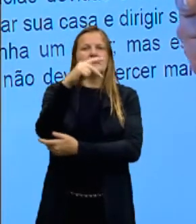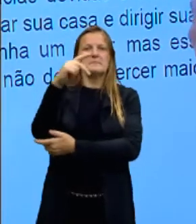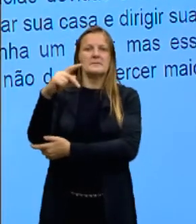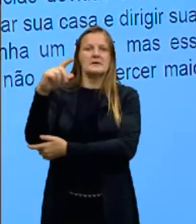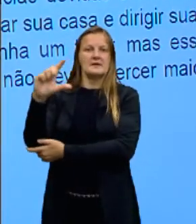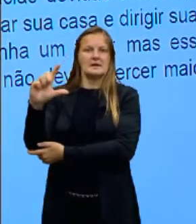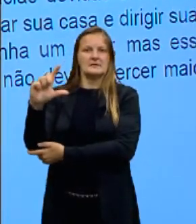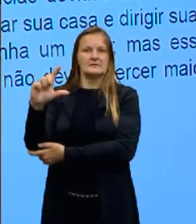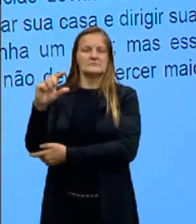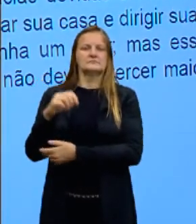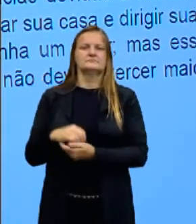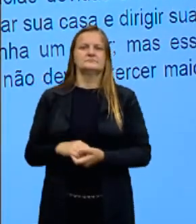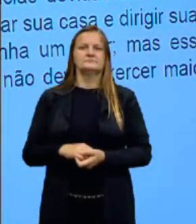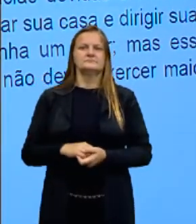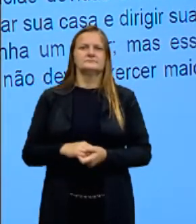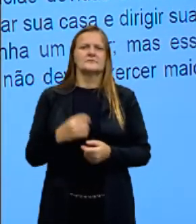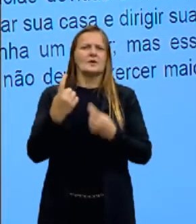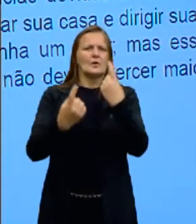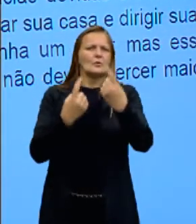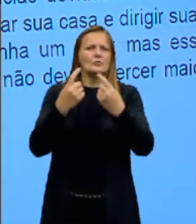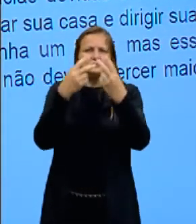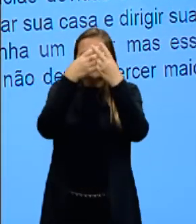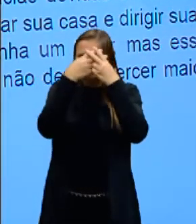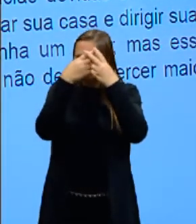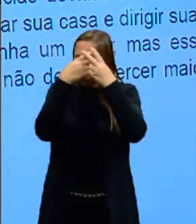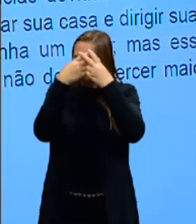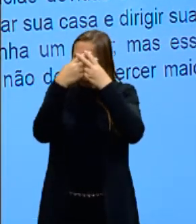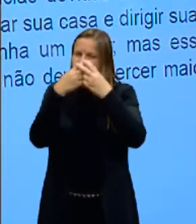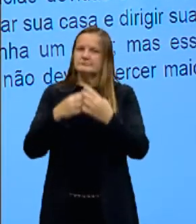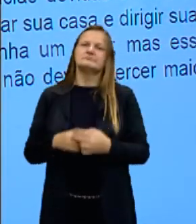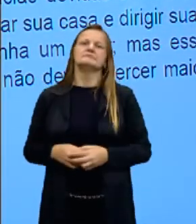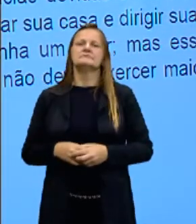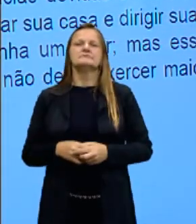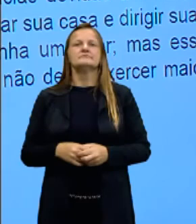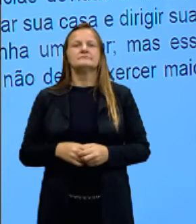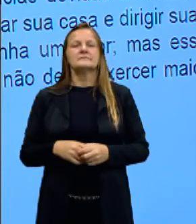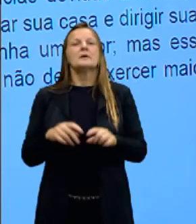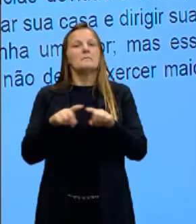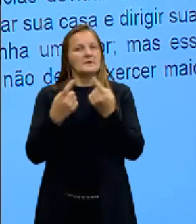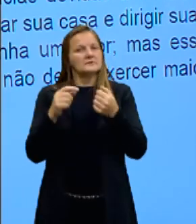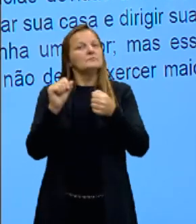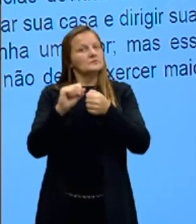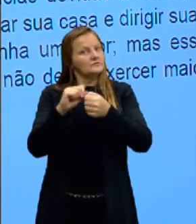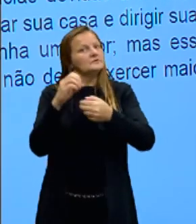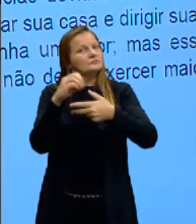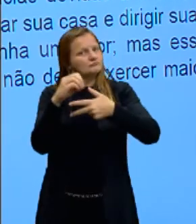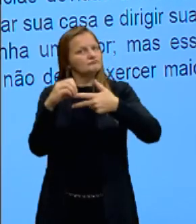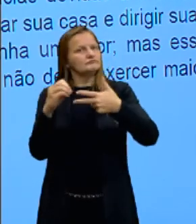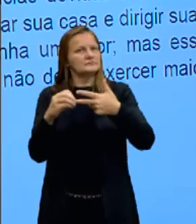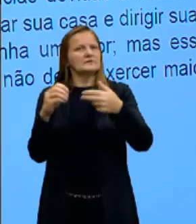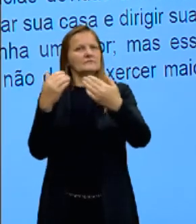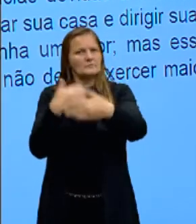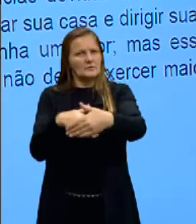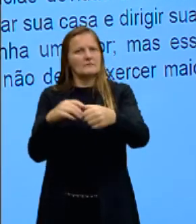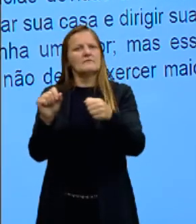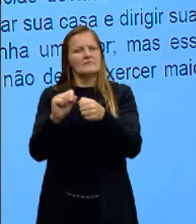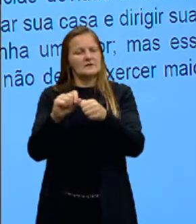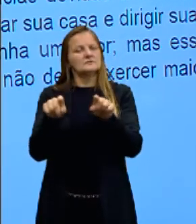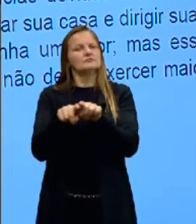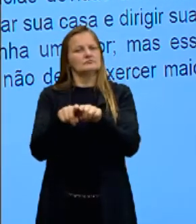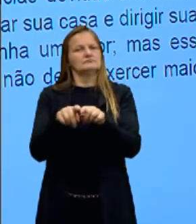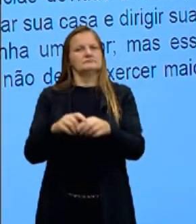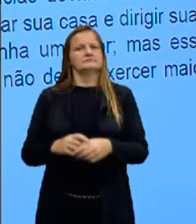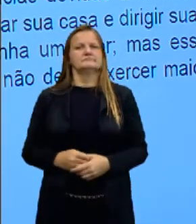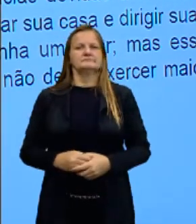PPL que é para quem tem algum problema aí que tá privado de sua liberdade mas mesmo assim Pode prestar o Enem tá ele pode se inscrever no ENEM